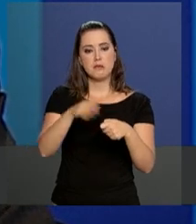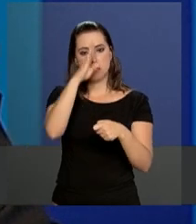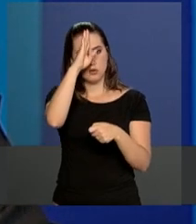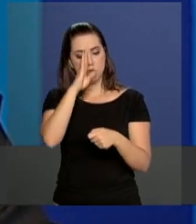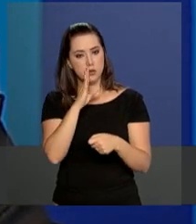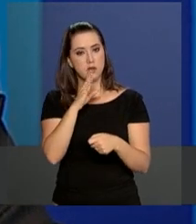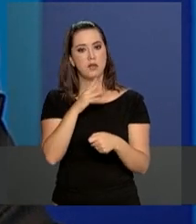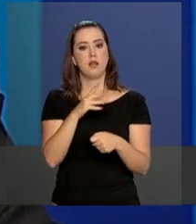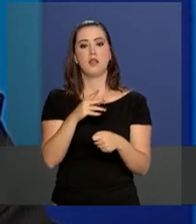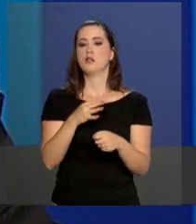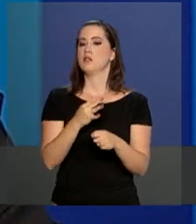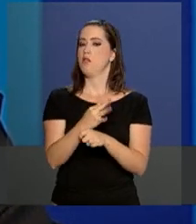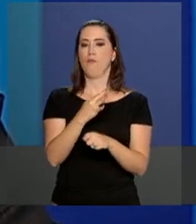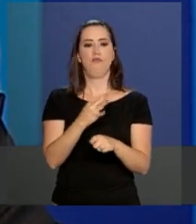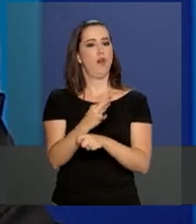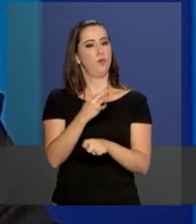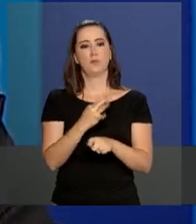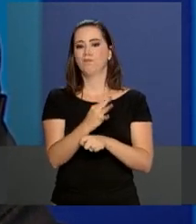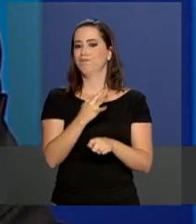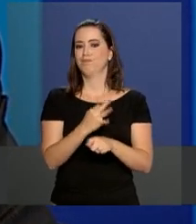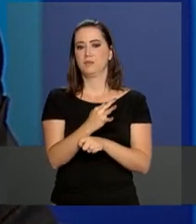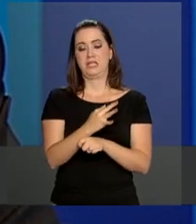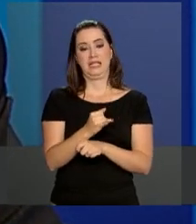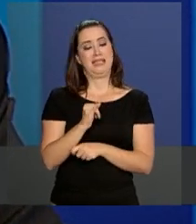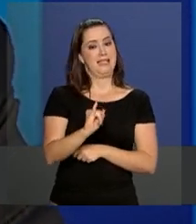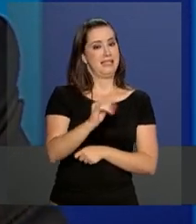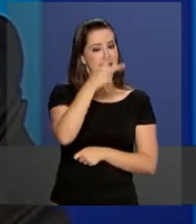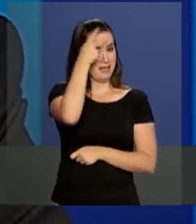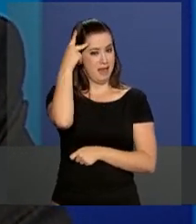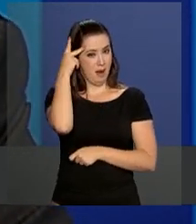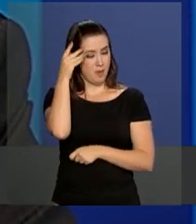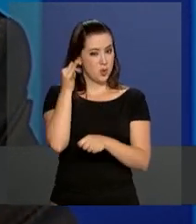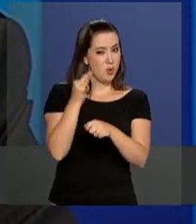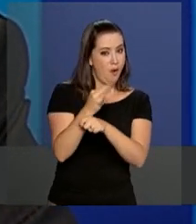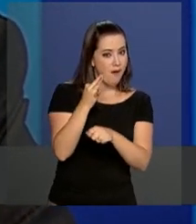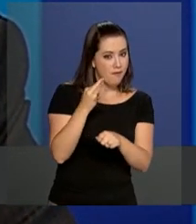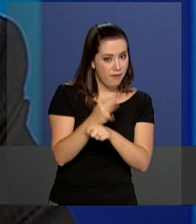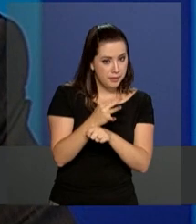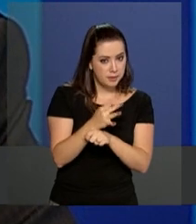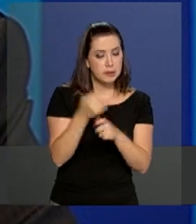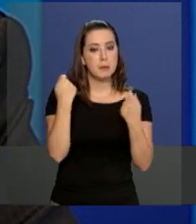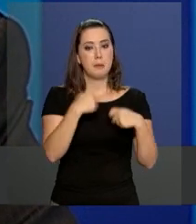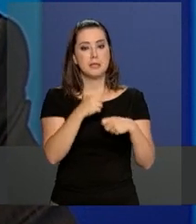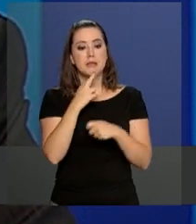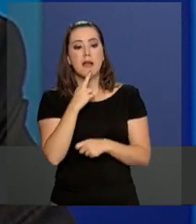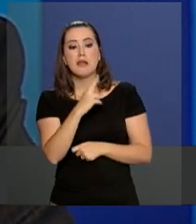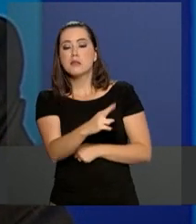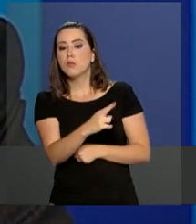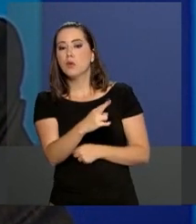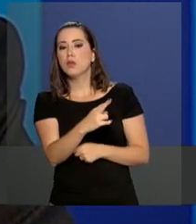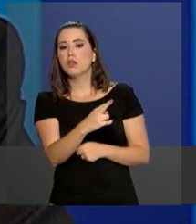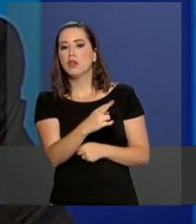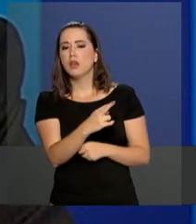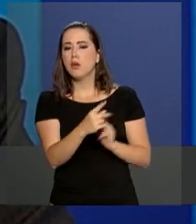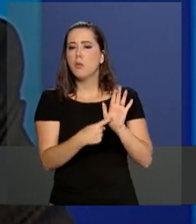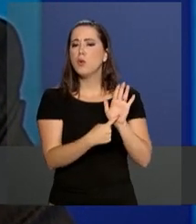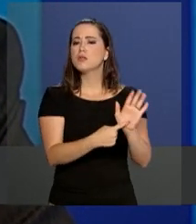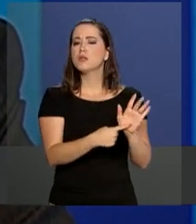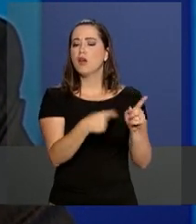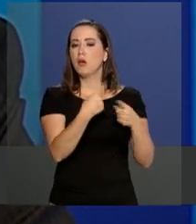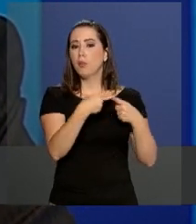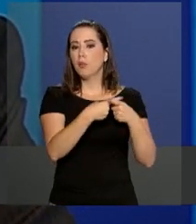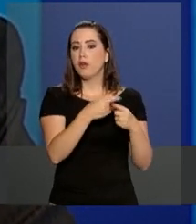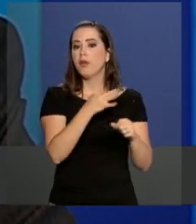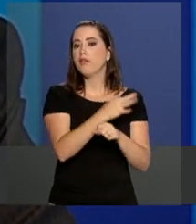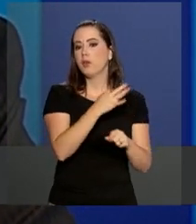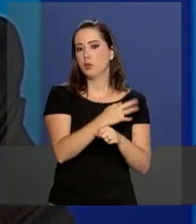que não faltam lembrando que aqueles que faltaram terão de justificar para manter a gratuidade para o próximo